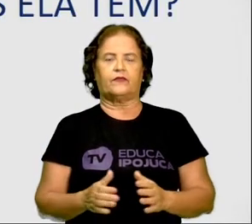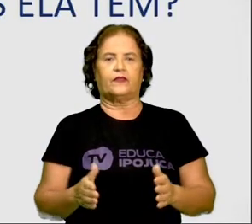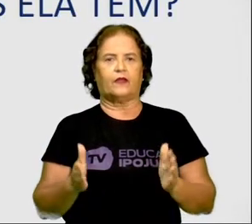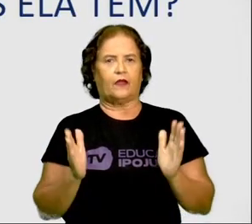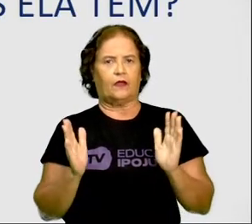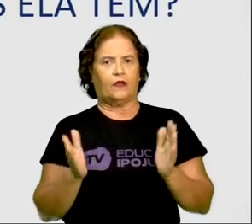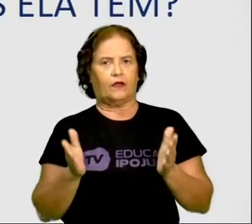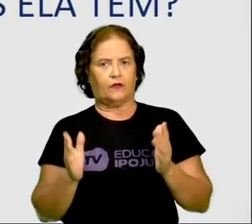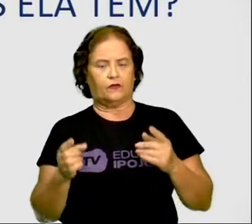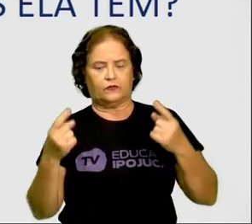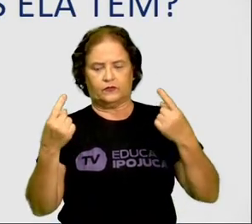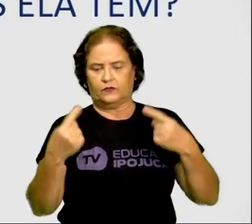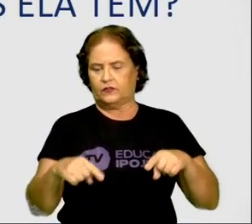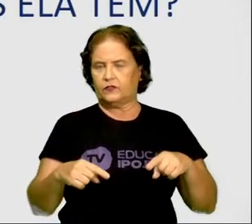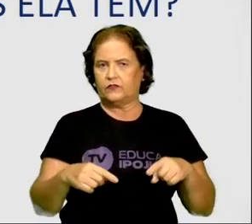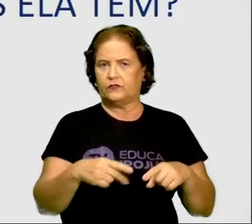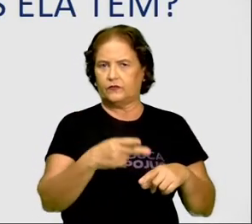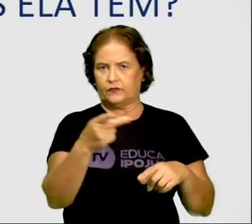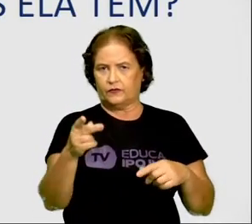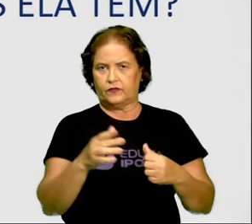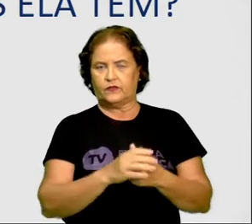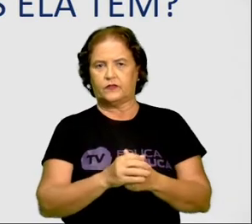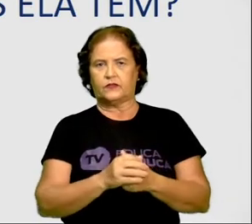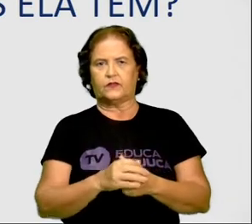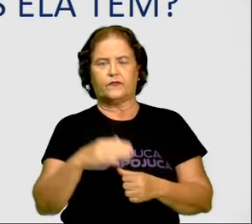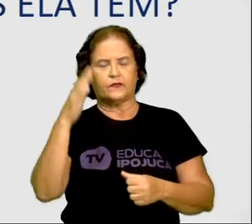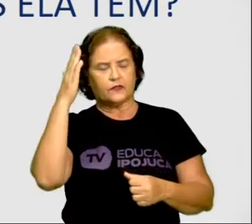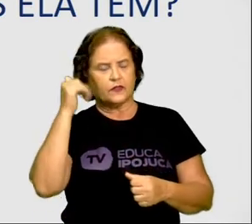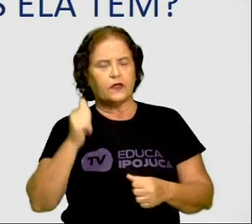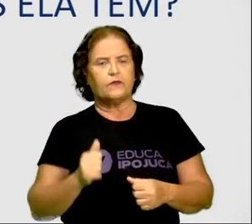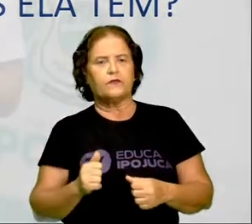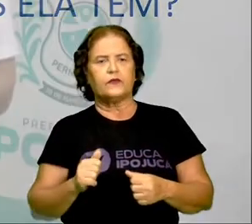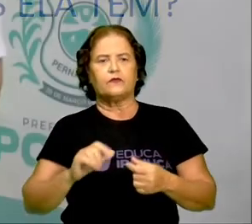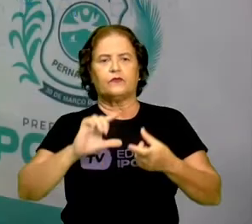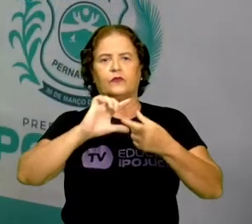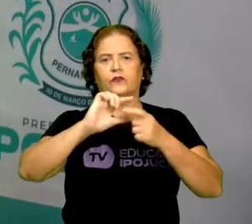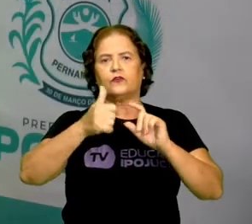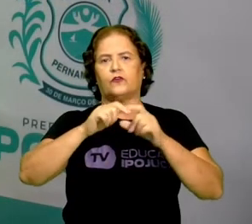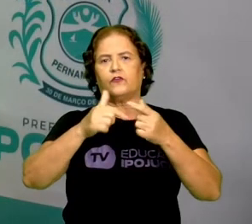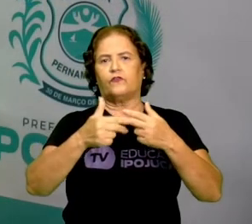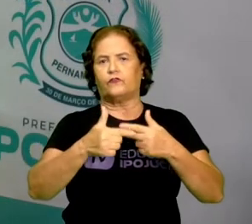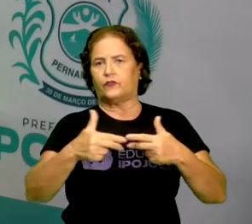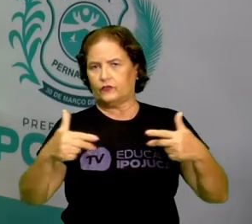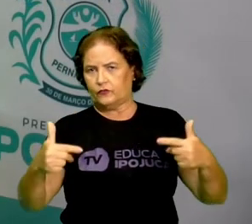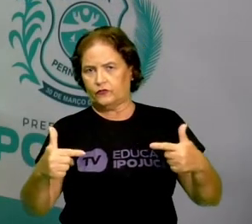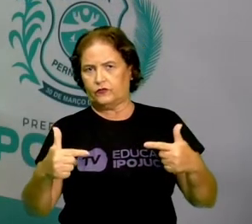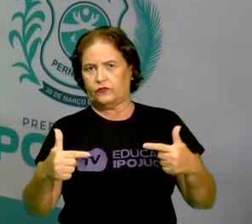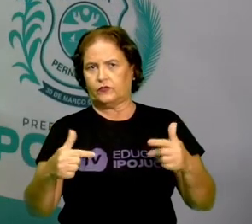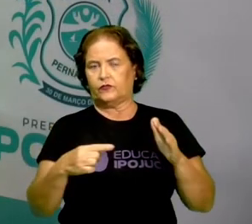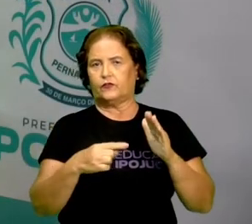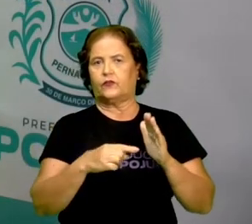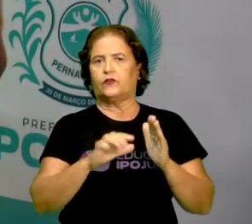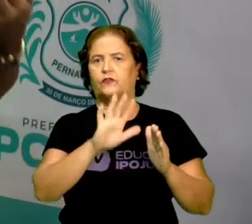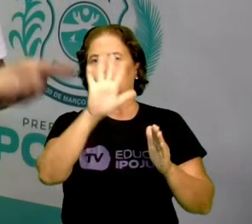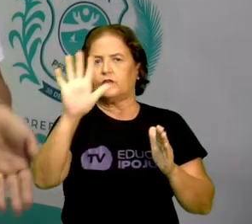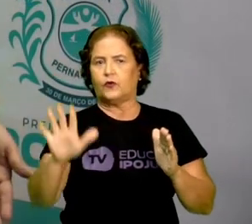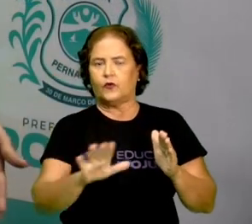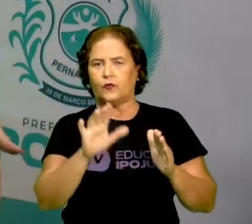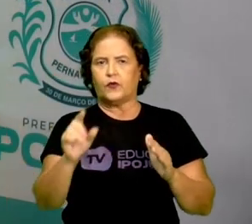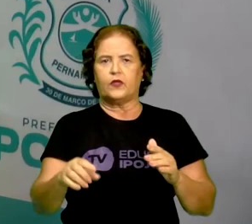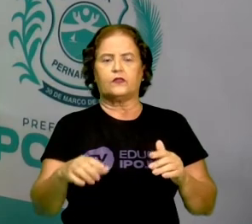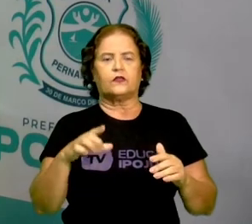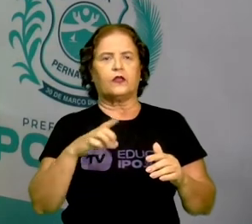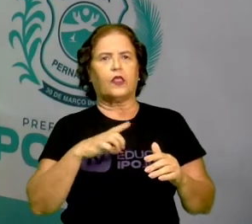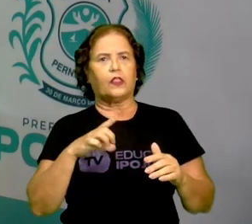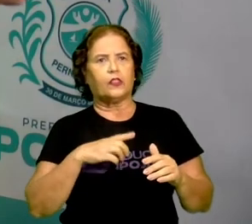E aí eu trago um desafio para vocês. Sabemos que figuras geométricas, como eu apresentei a vocês, são vistas no nosso dia a